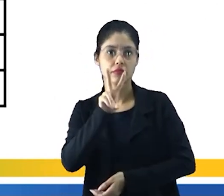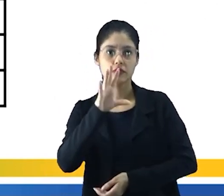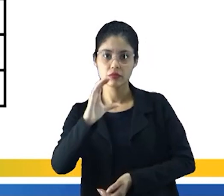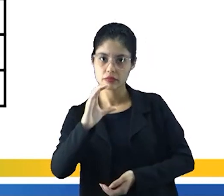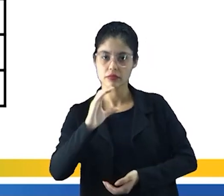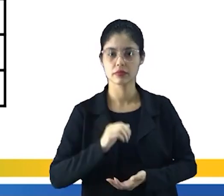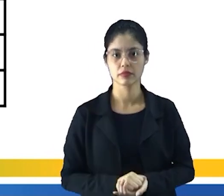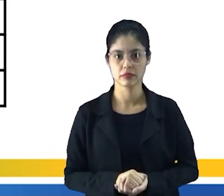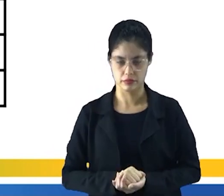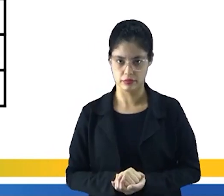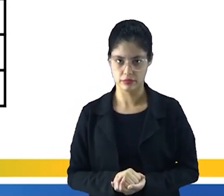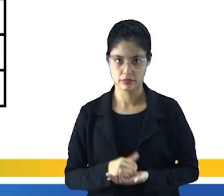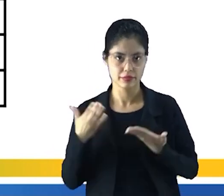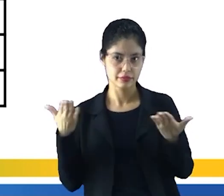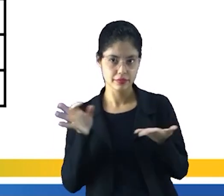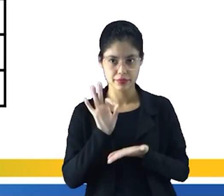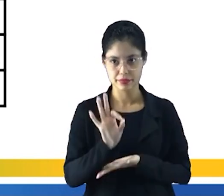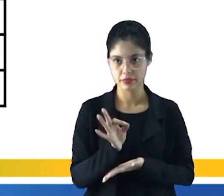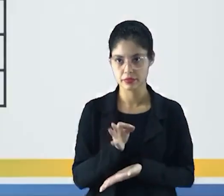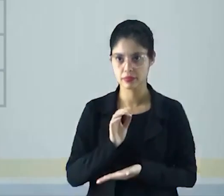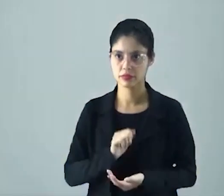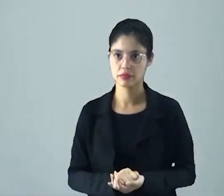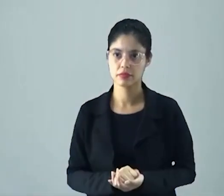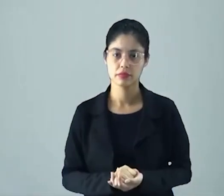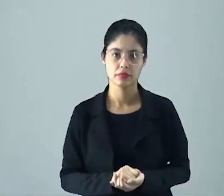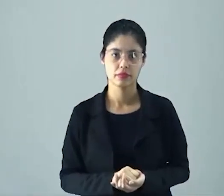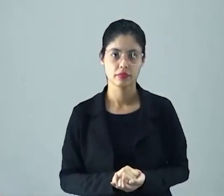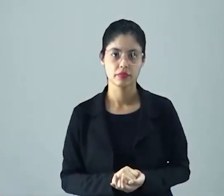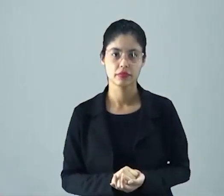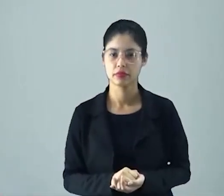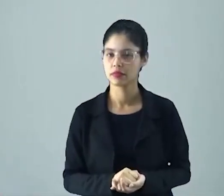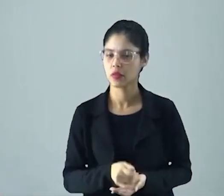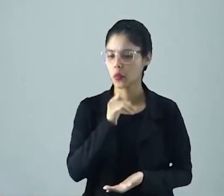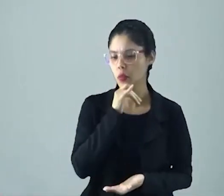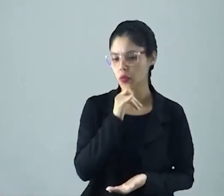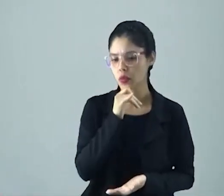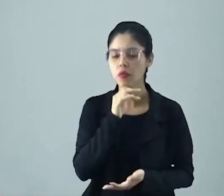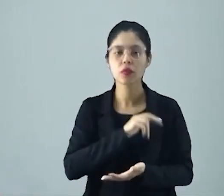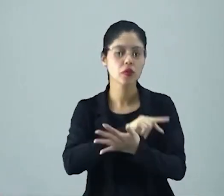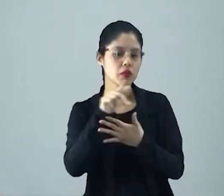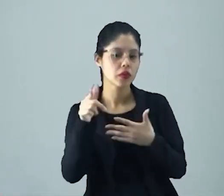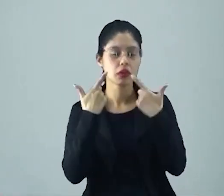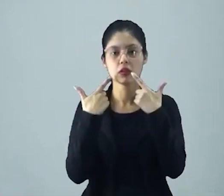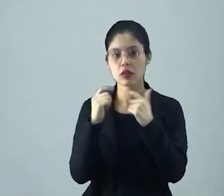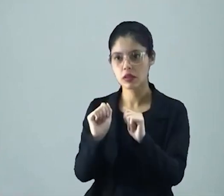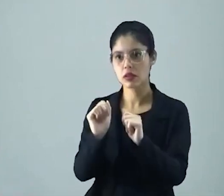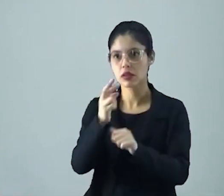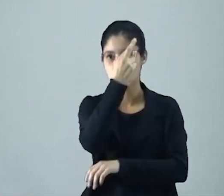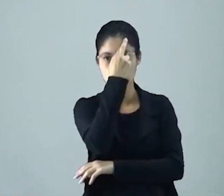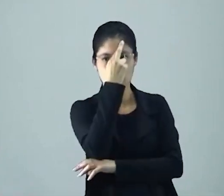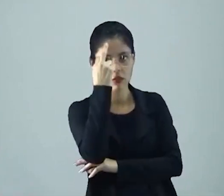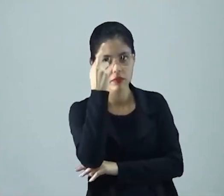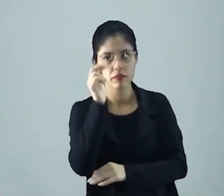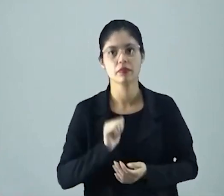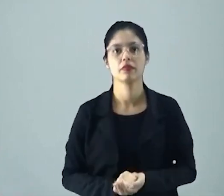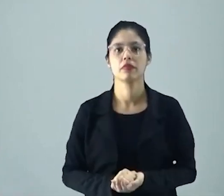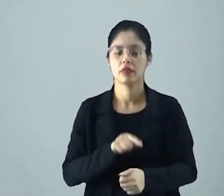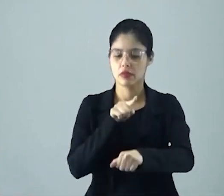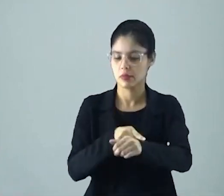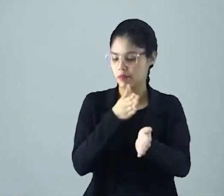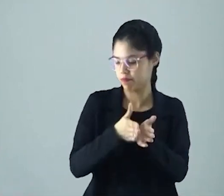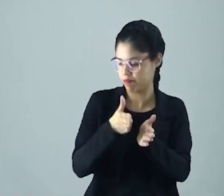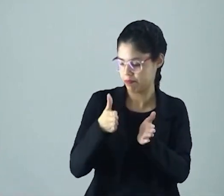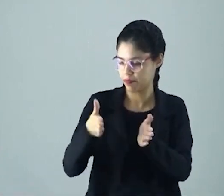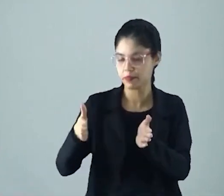ser e o VC, certo? Então, é um exemplo de uma variação histórica, que o tempo